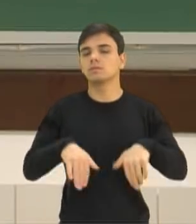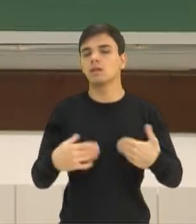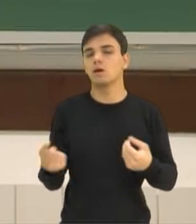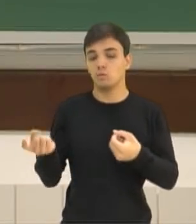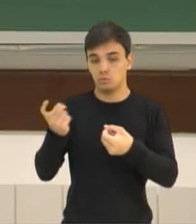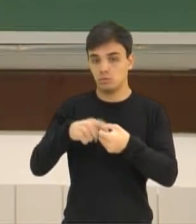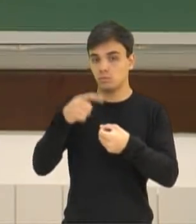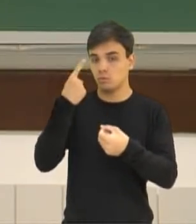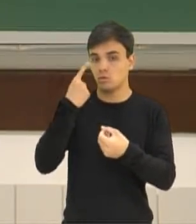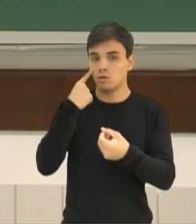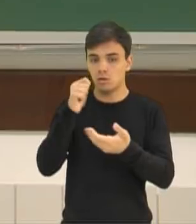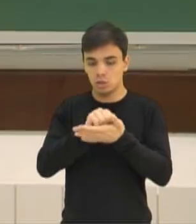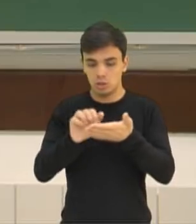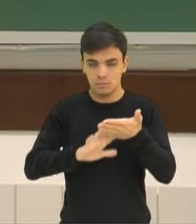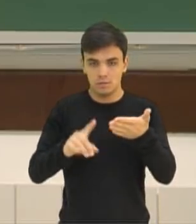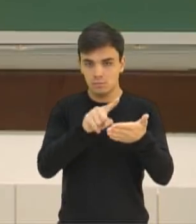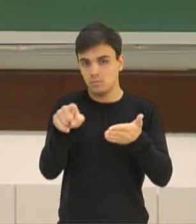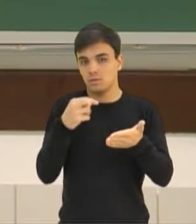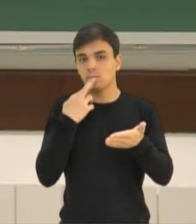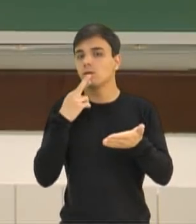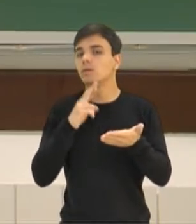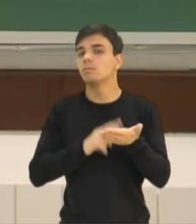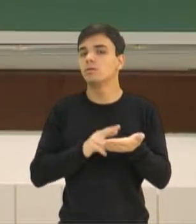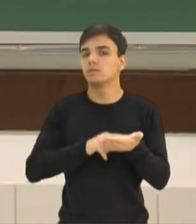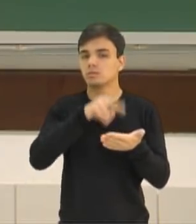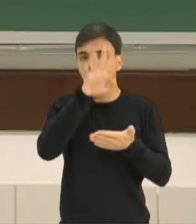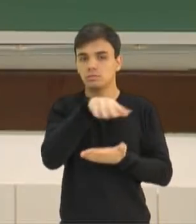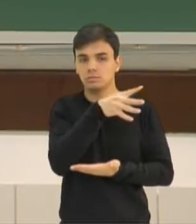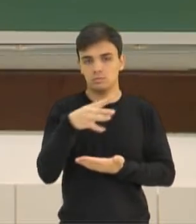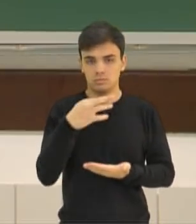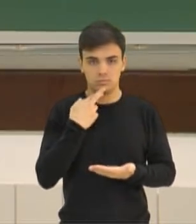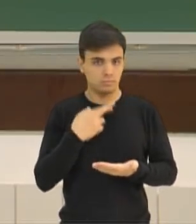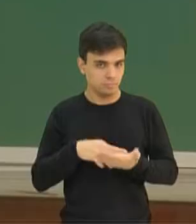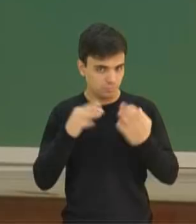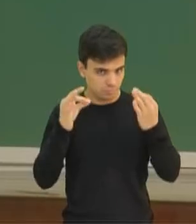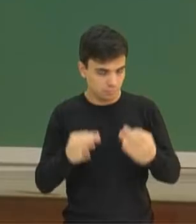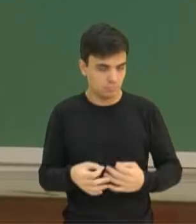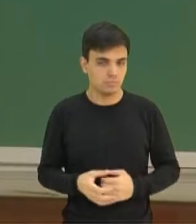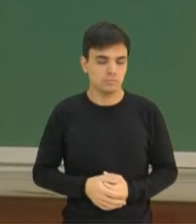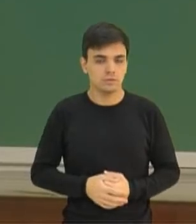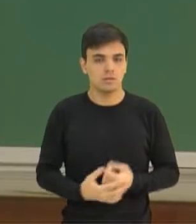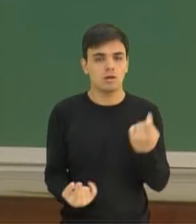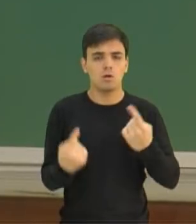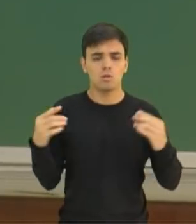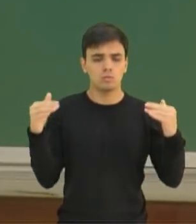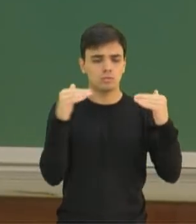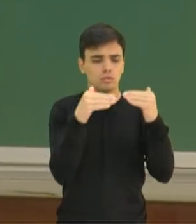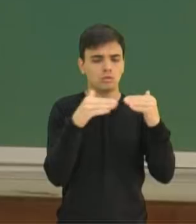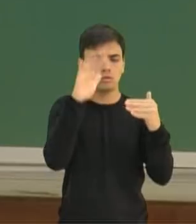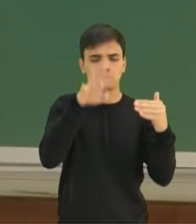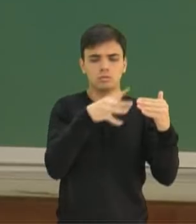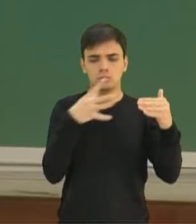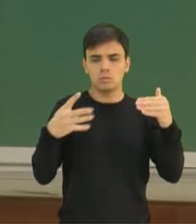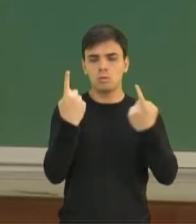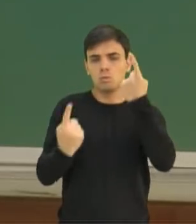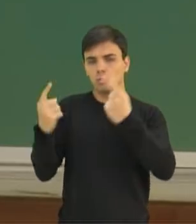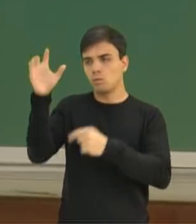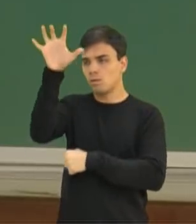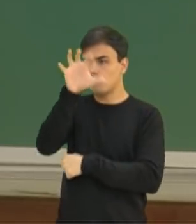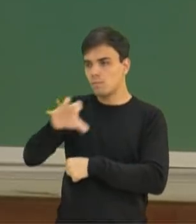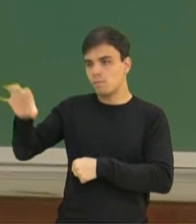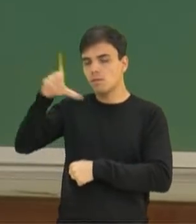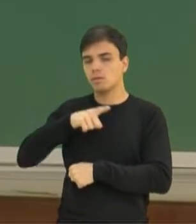voltamos ali então com o exercício que ficou para vocês analisarem a tabela e responderem, né? De acordo com a tabela acima, quais as regiões apresentam maior e